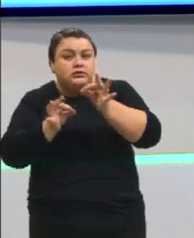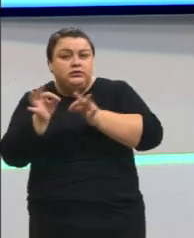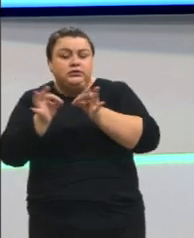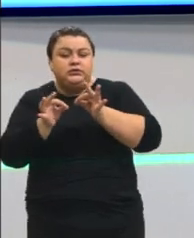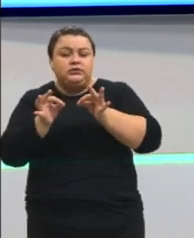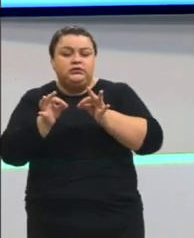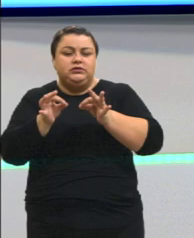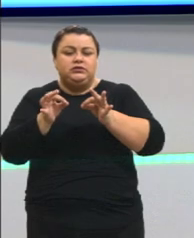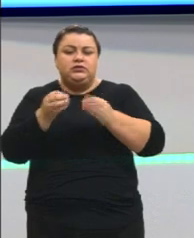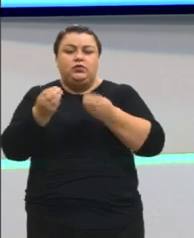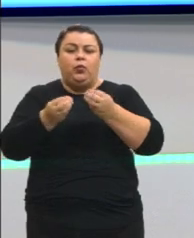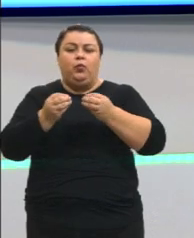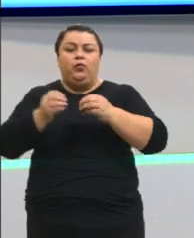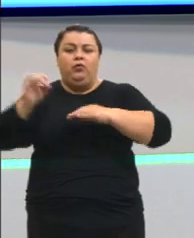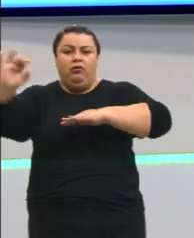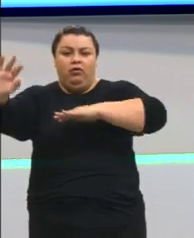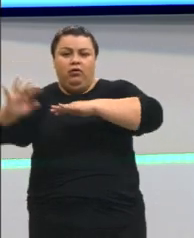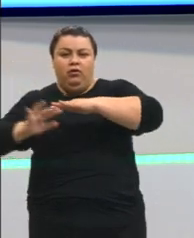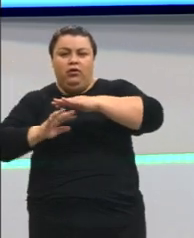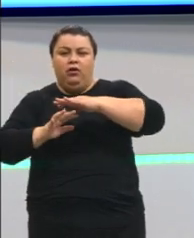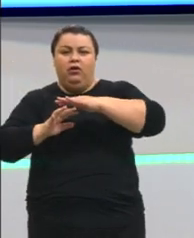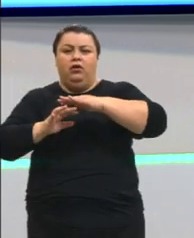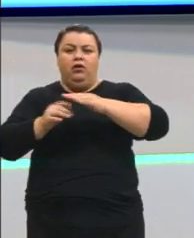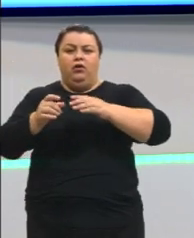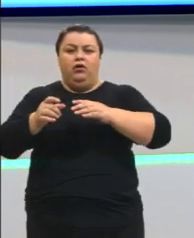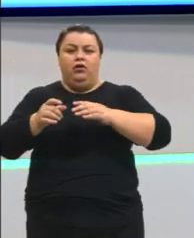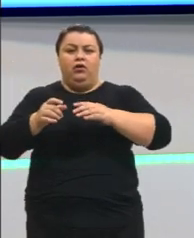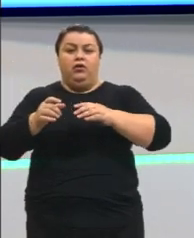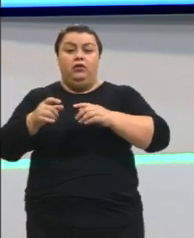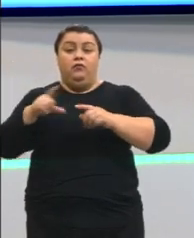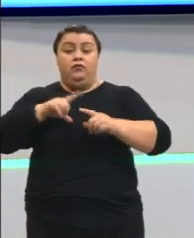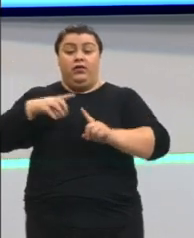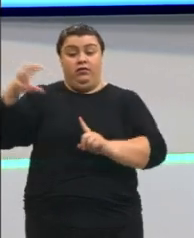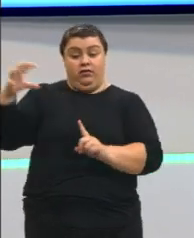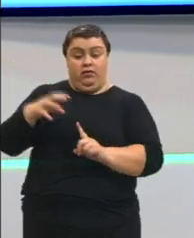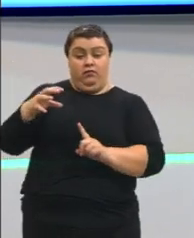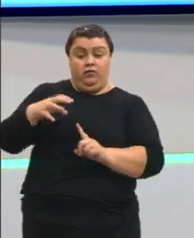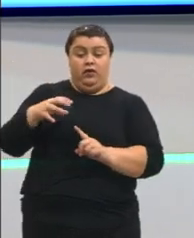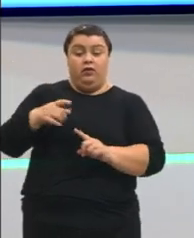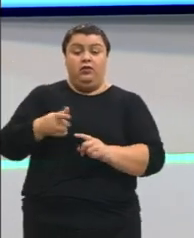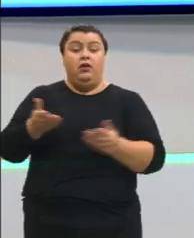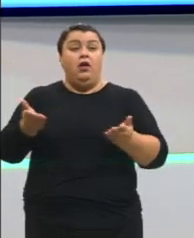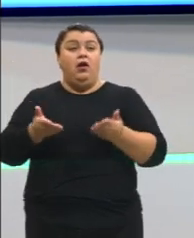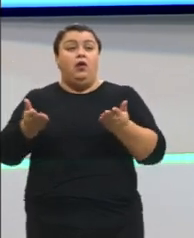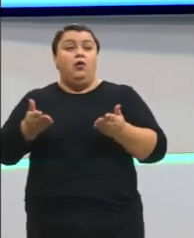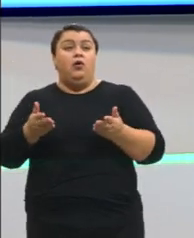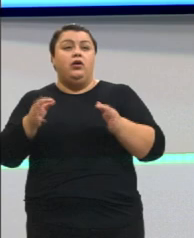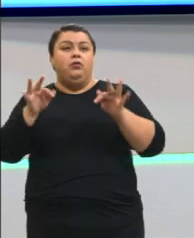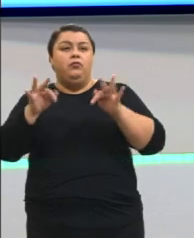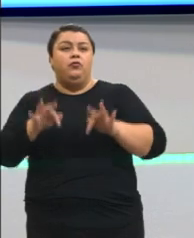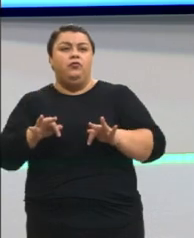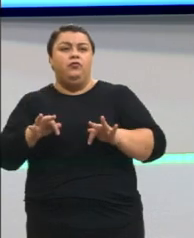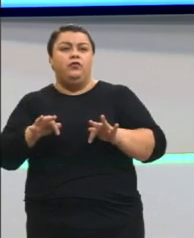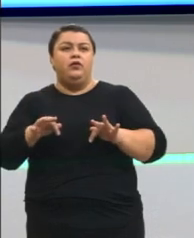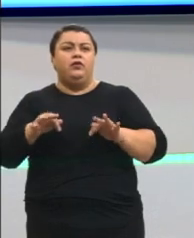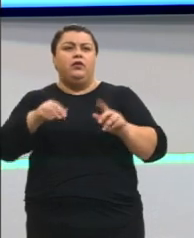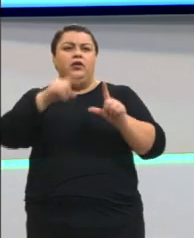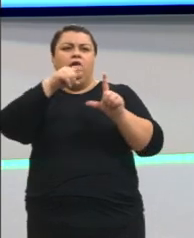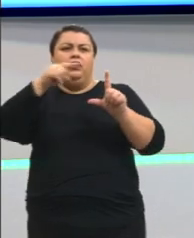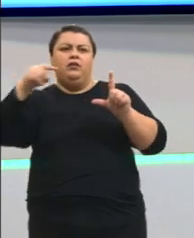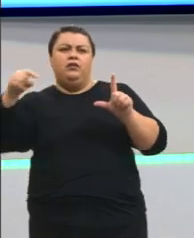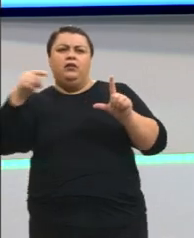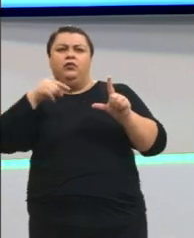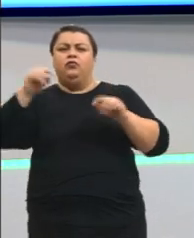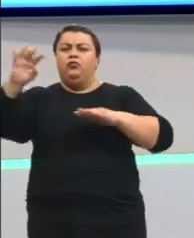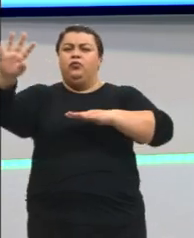nesses movimentos que a gente faz e como eles vão trazer essas influências Ah e por fim a gente tem aqui esse ranking do recebimento